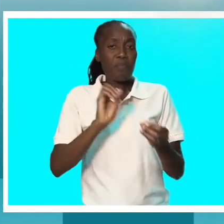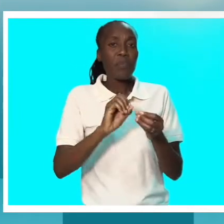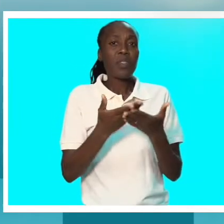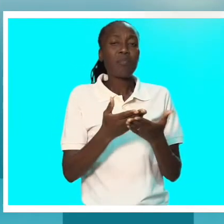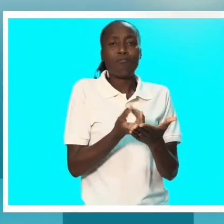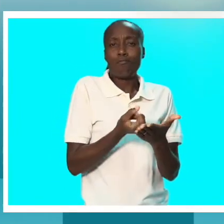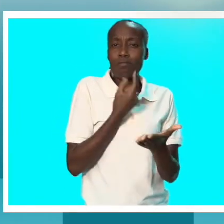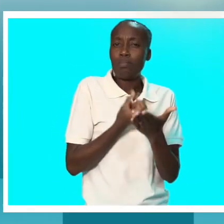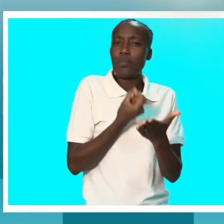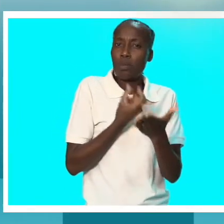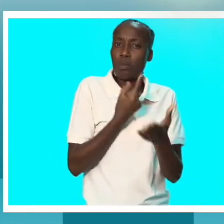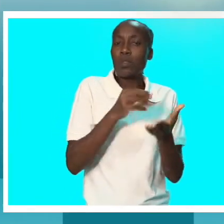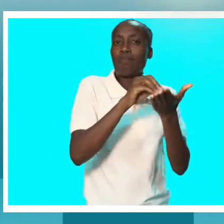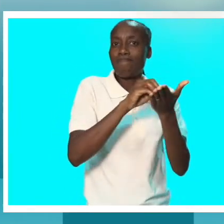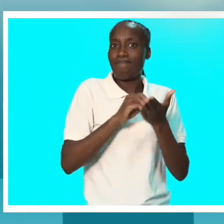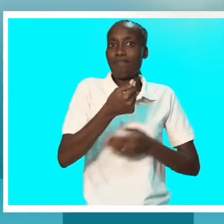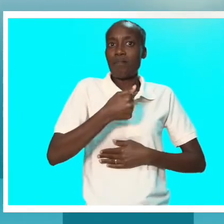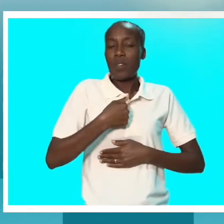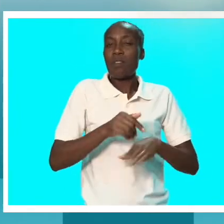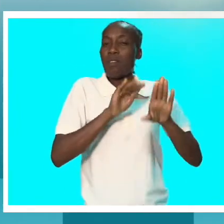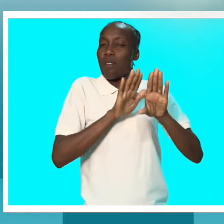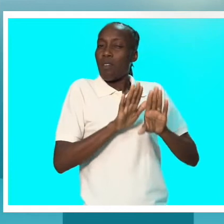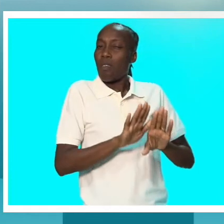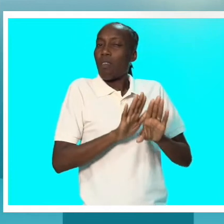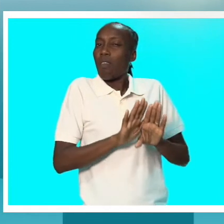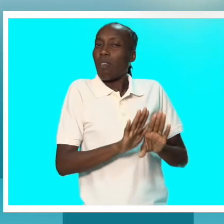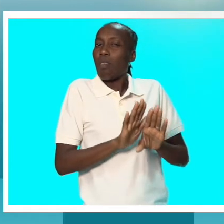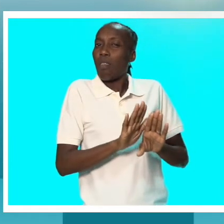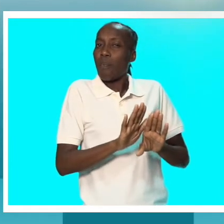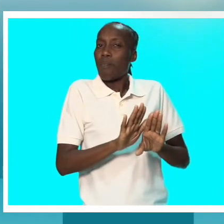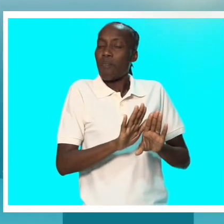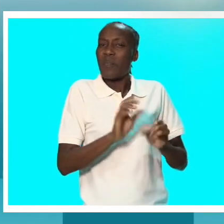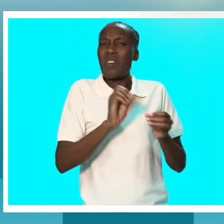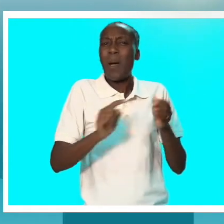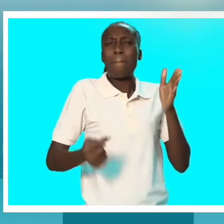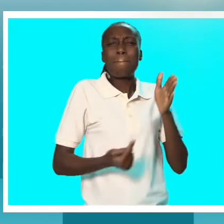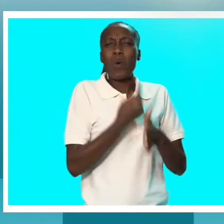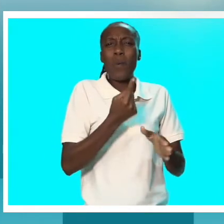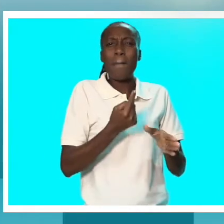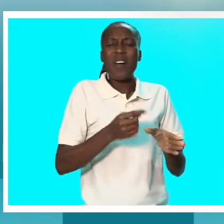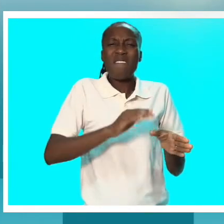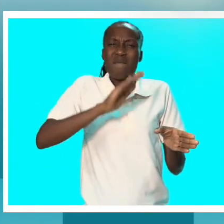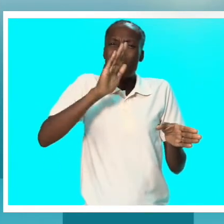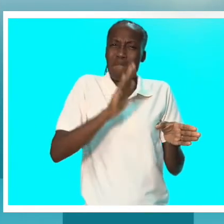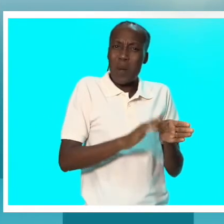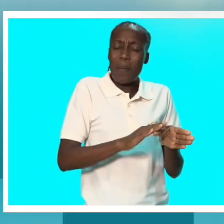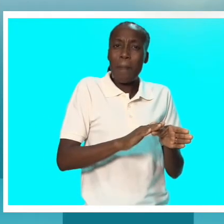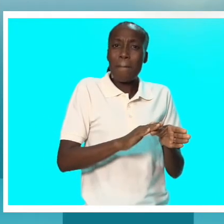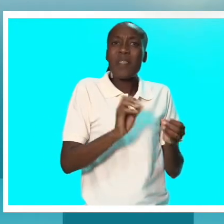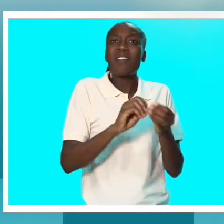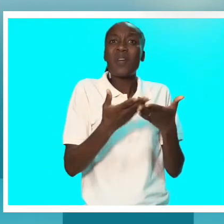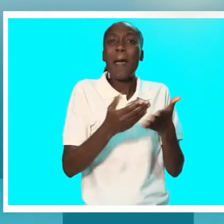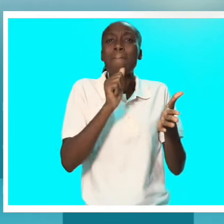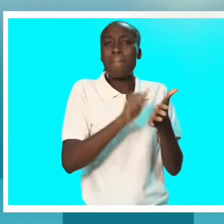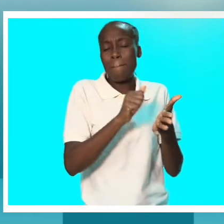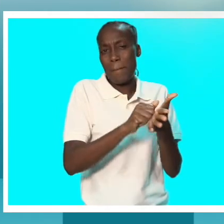diabetes, comecei a medicar. Fui cumprindo com a medicação.